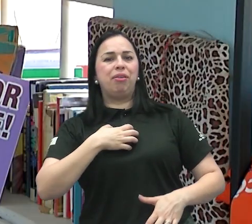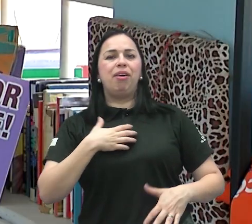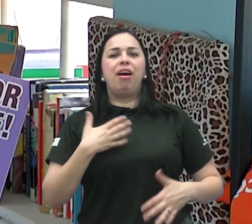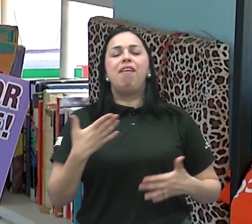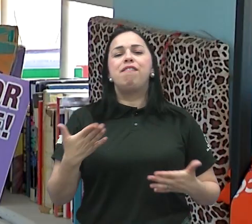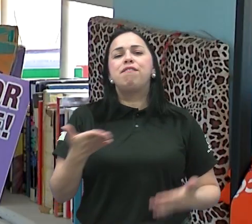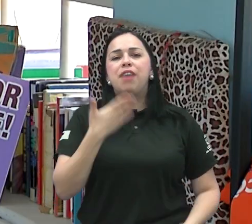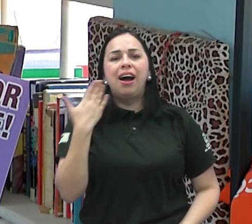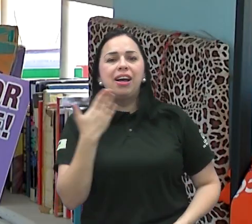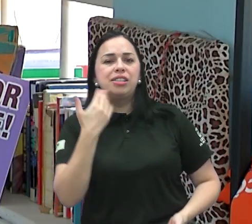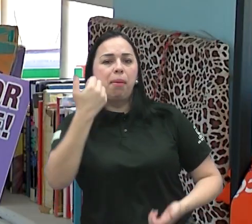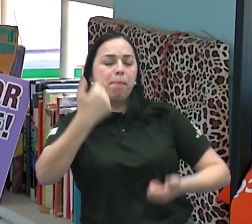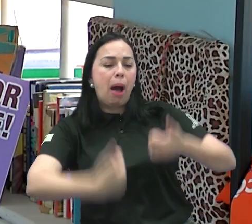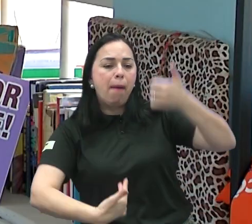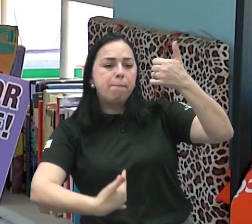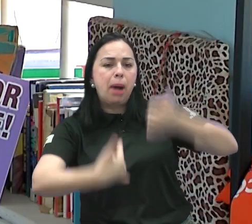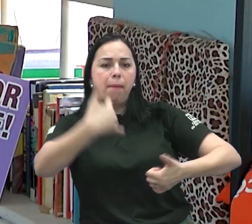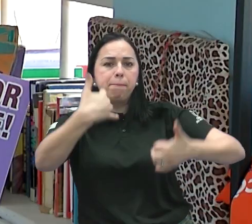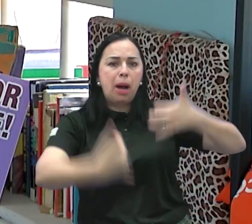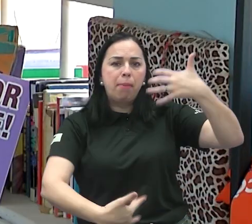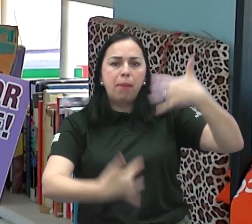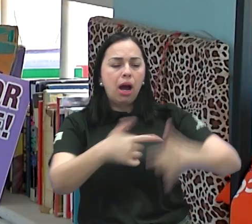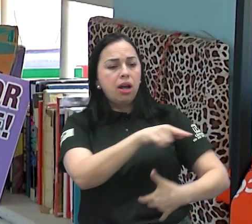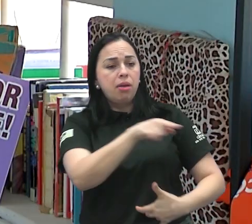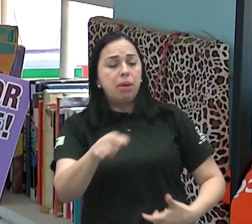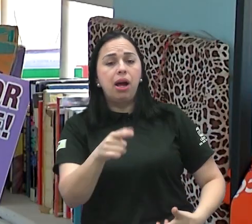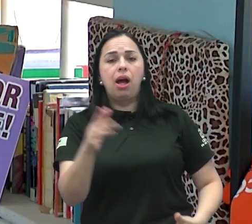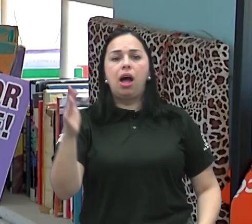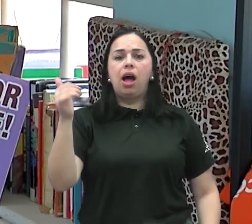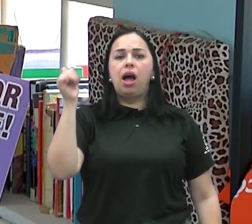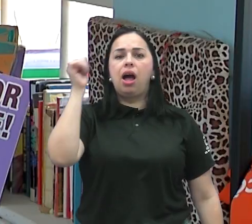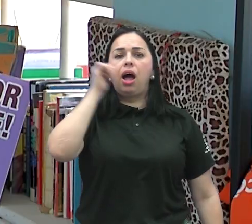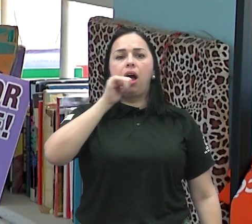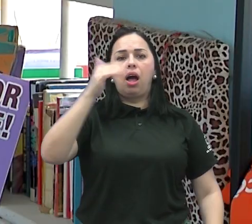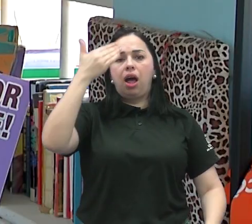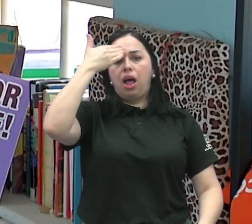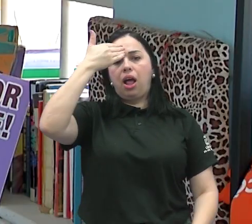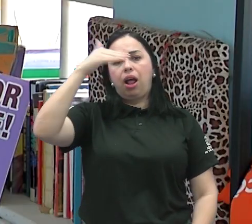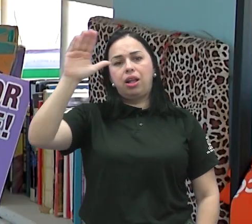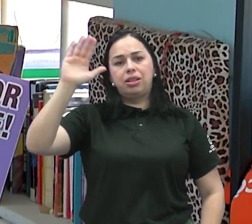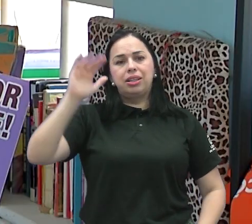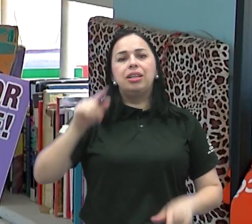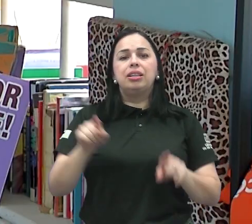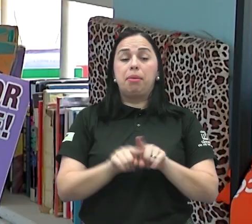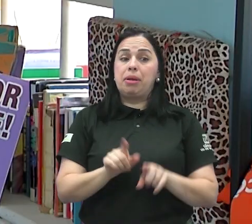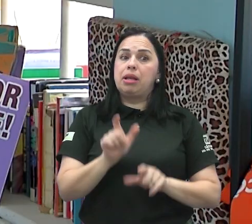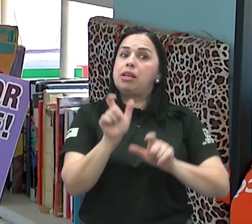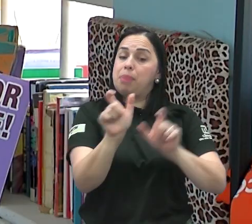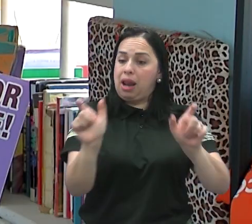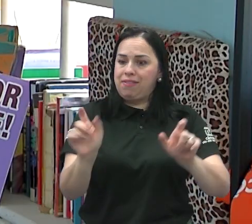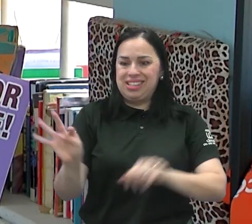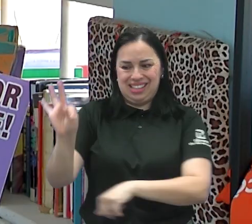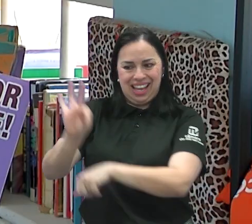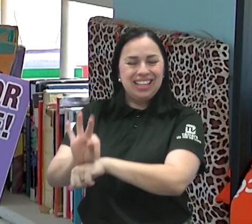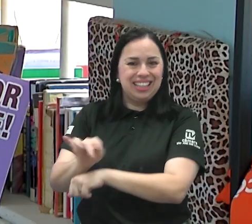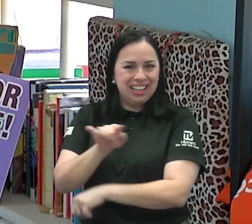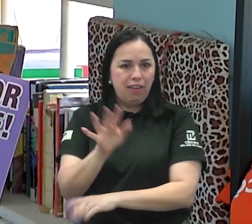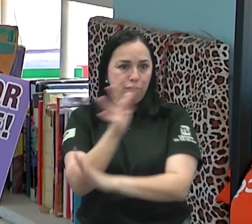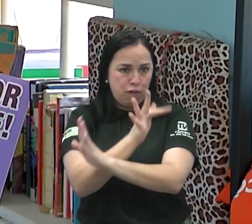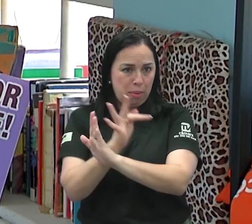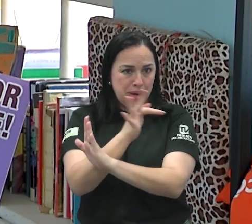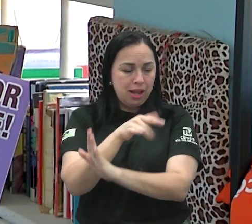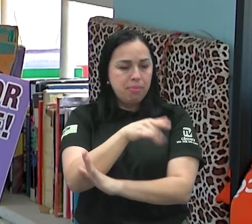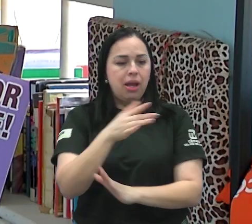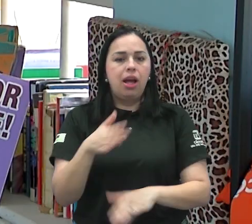popular, né, usando a metodologia freiriana, para essas mulheres, mas também que ela conheça os termos